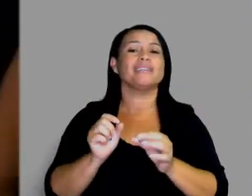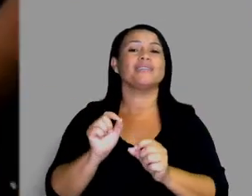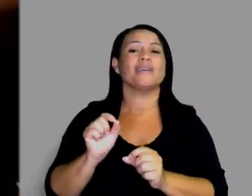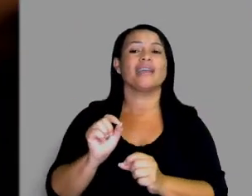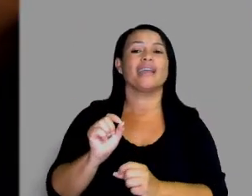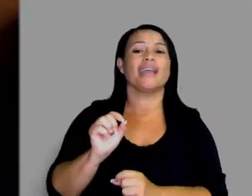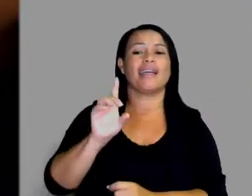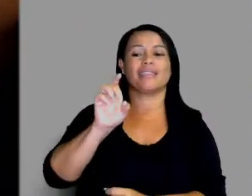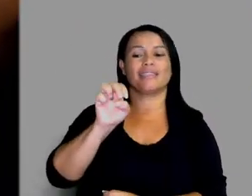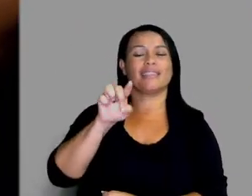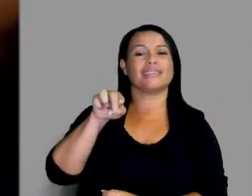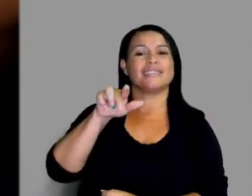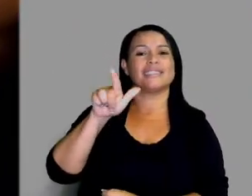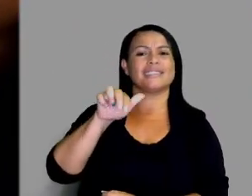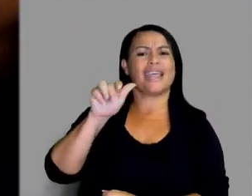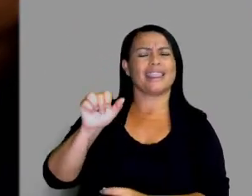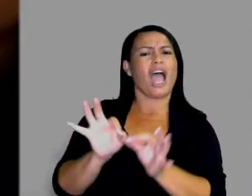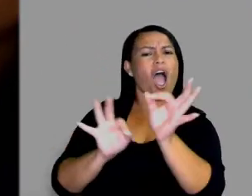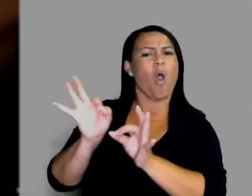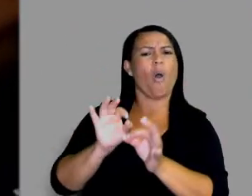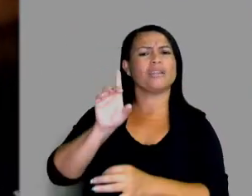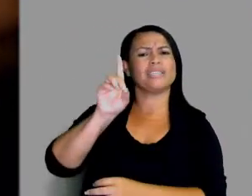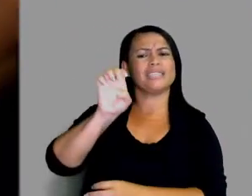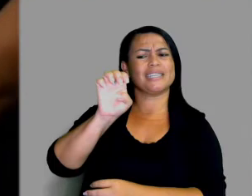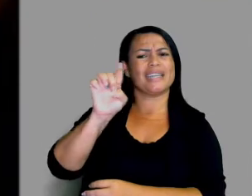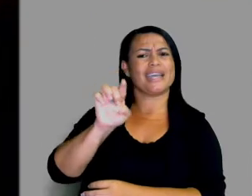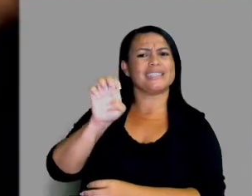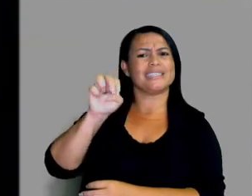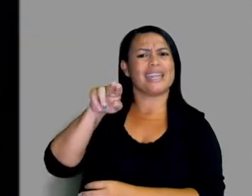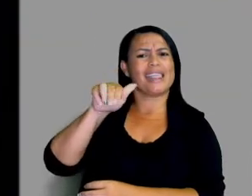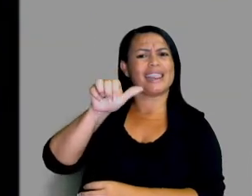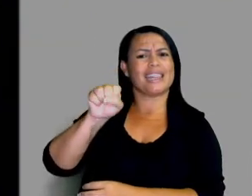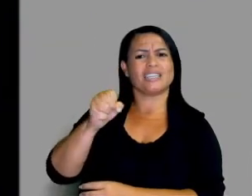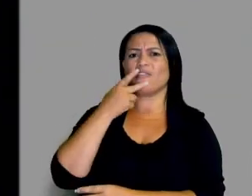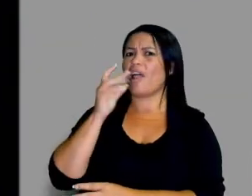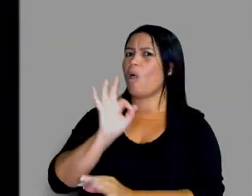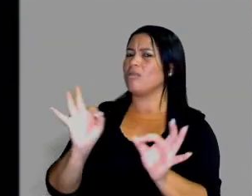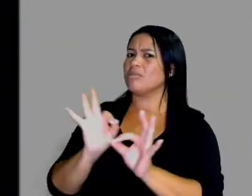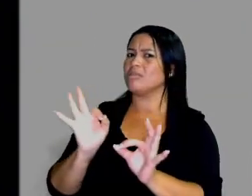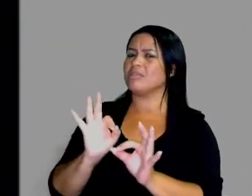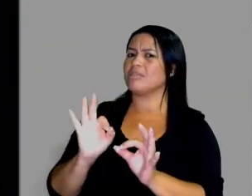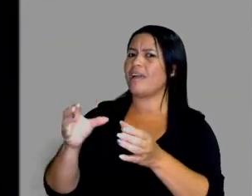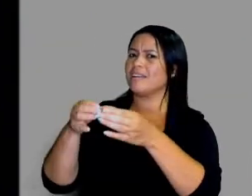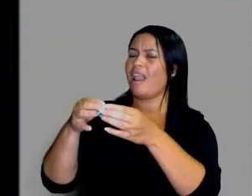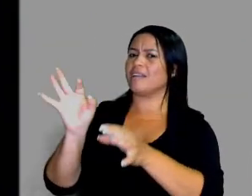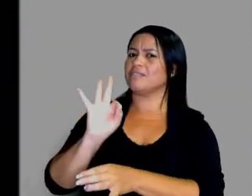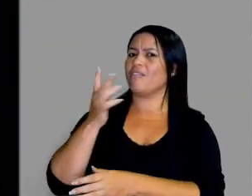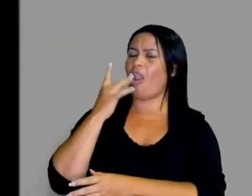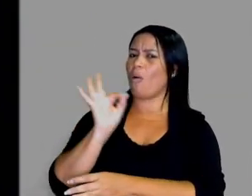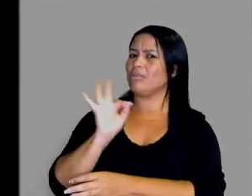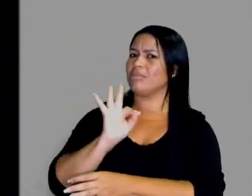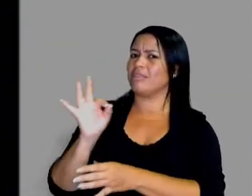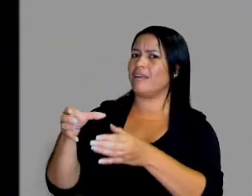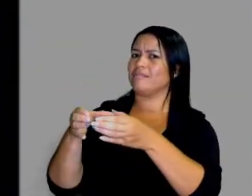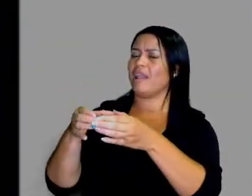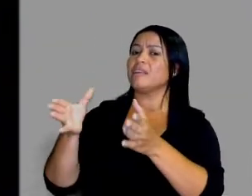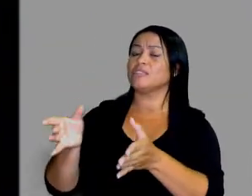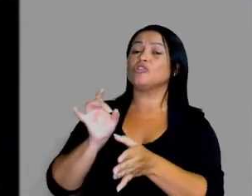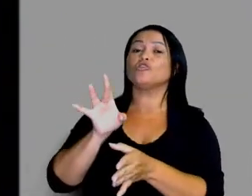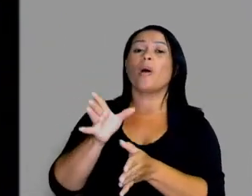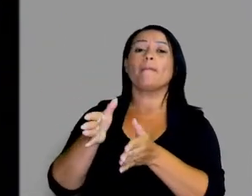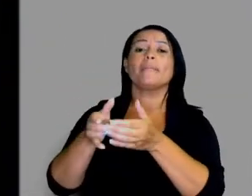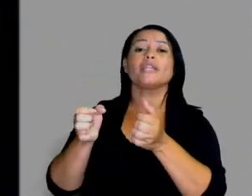dezena? E aí, ordem de dezena. Ele não falou em classe. Não citou classe. Apenas